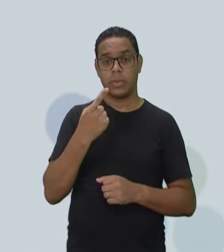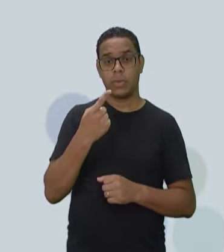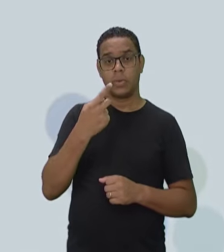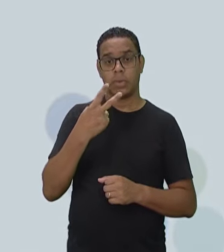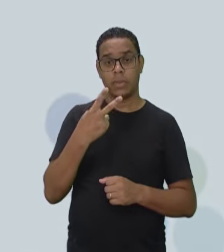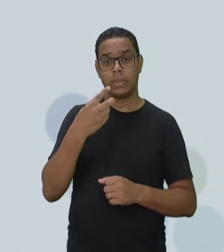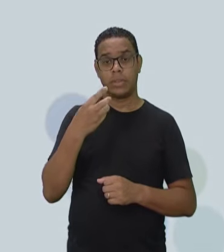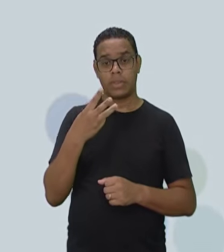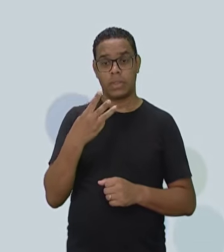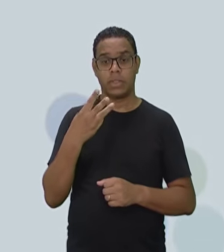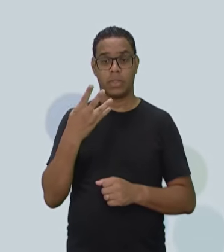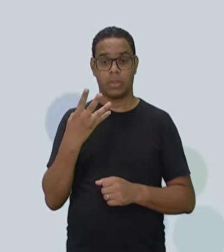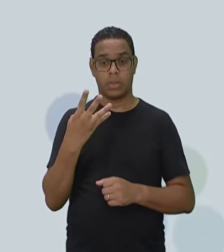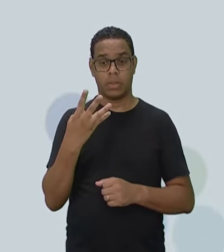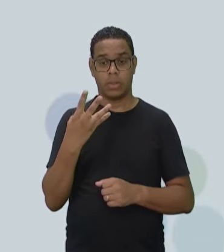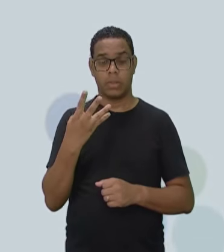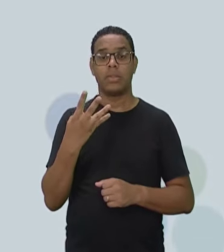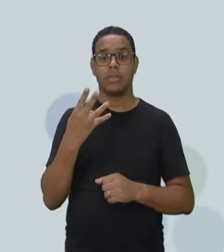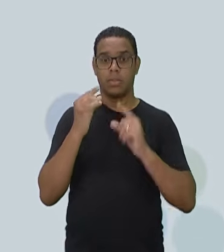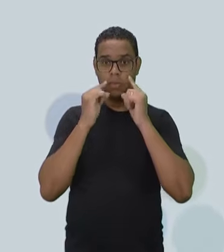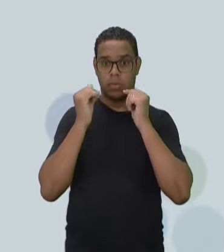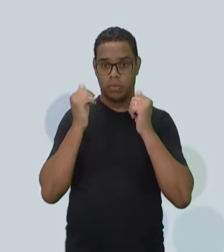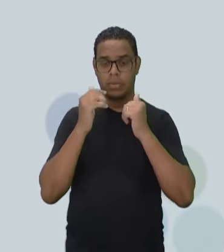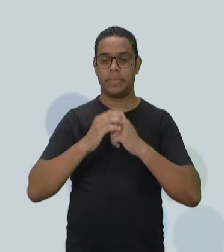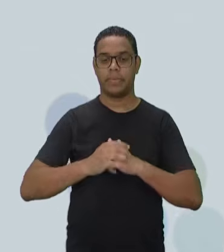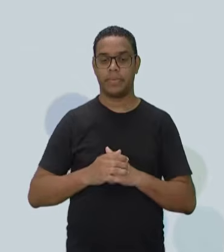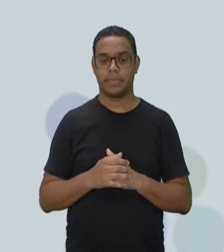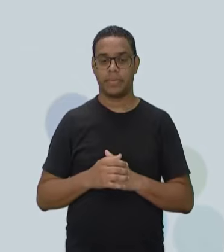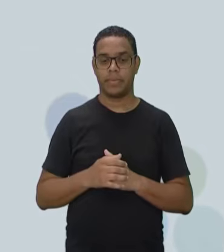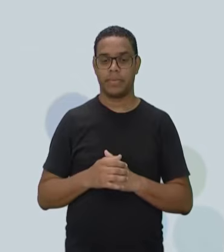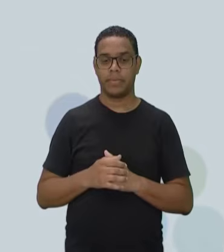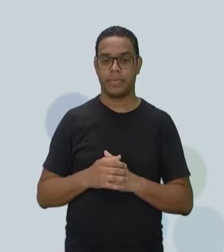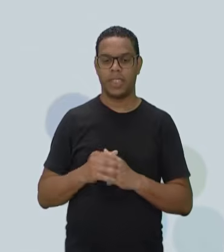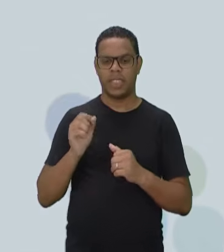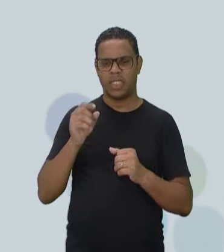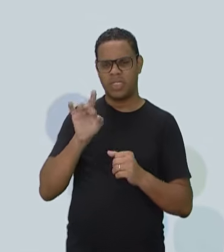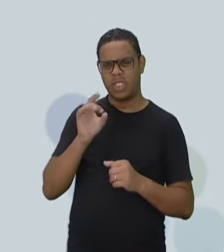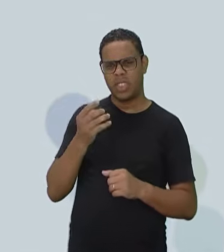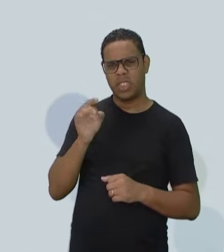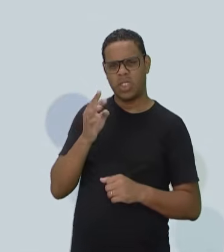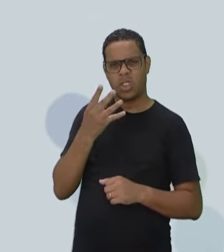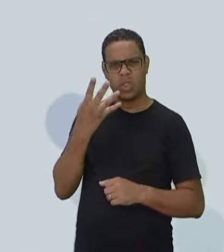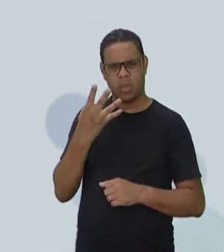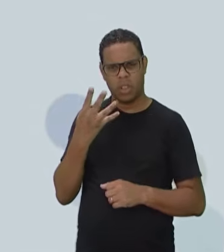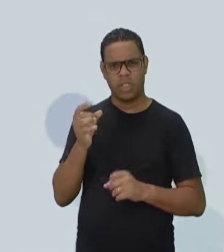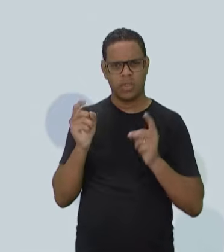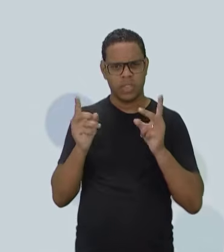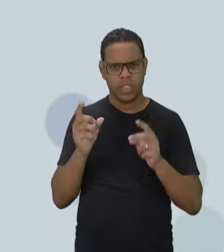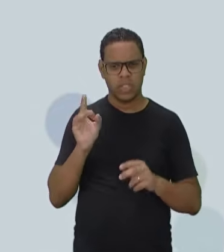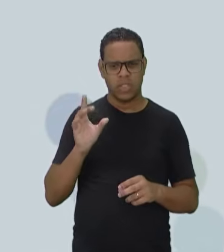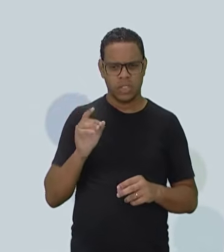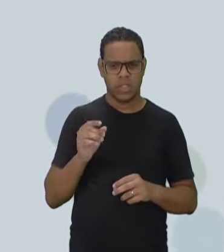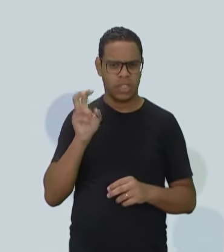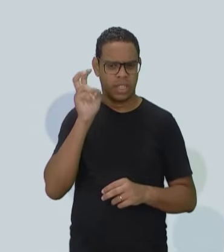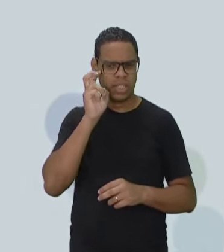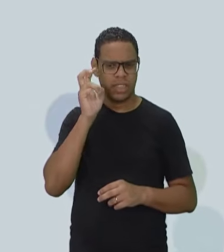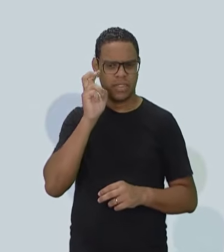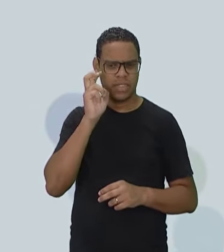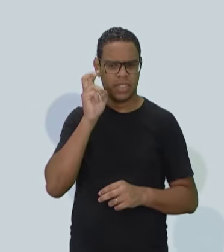2, 3, 4 bombons. Será que ela só vendeu 4 bombons na